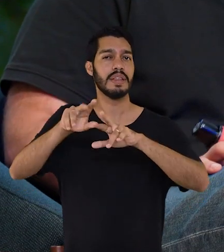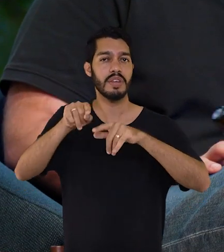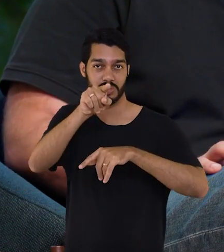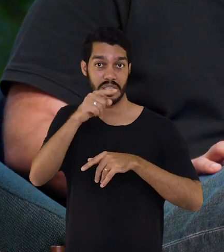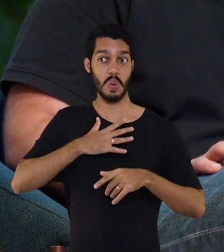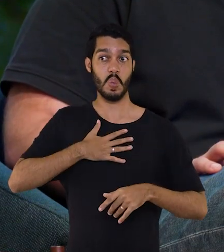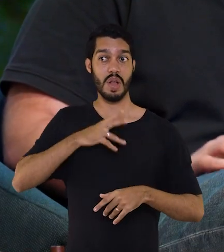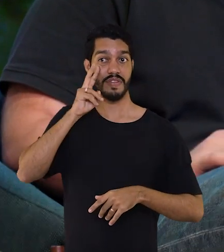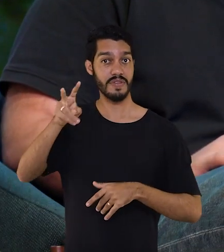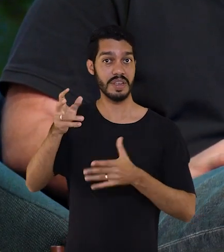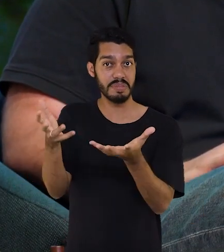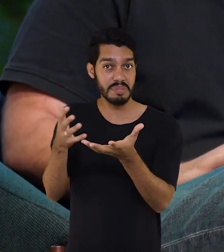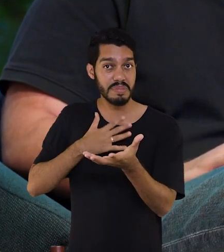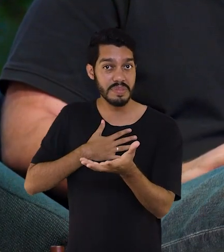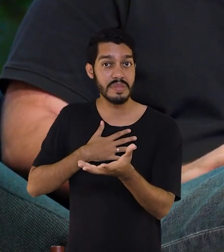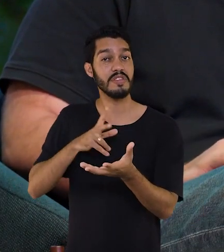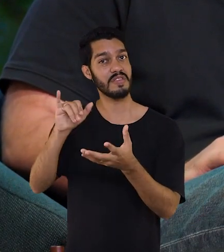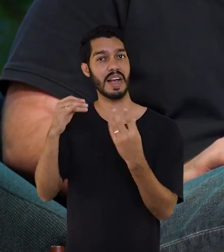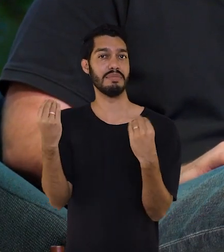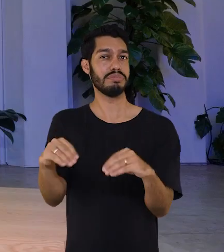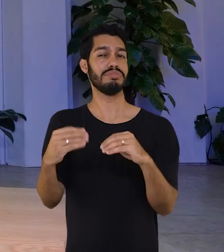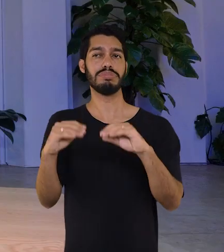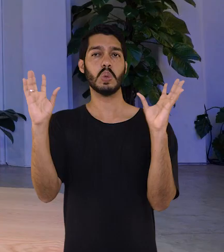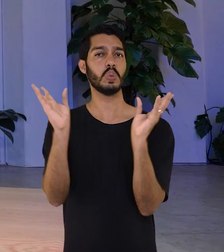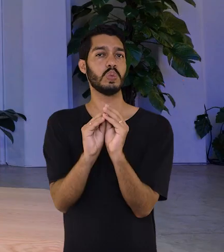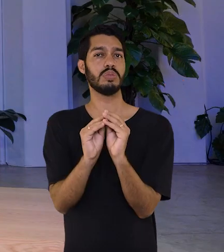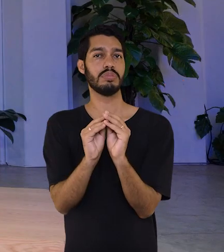dos fóruns, dos portais de notícias que vocês gostariam de ver,